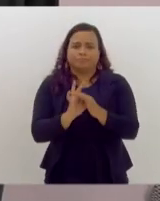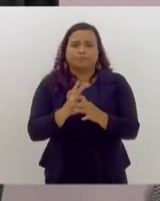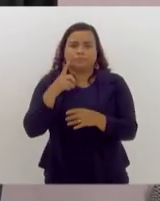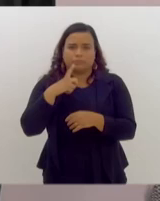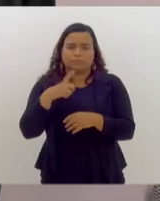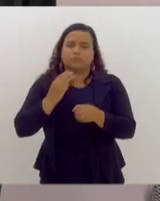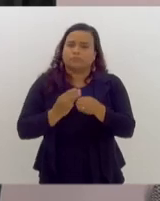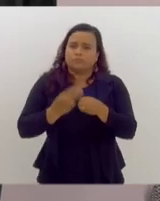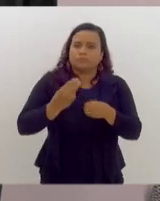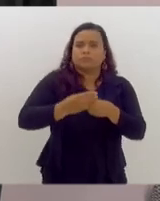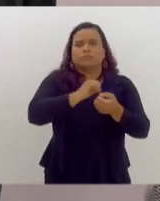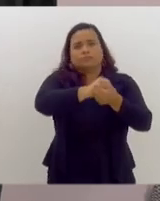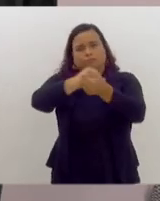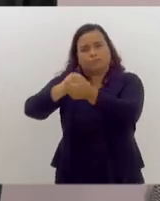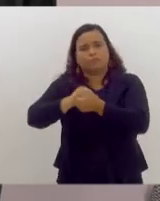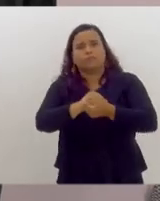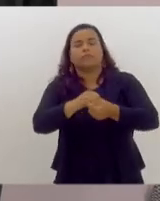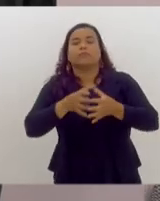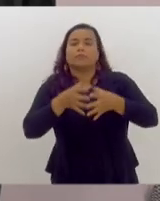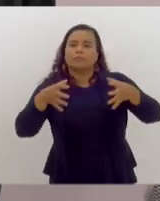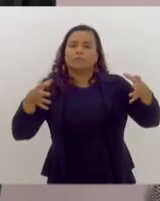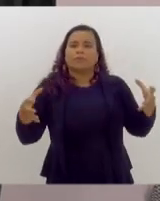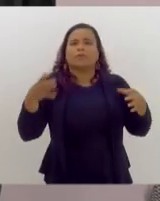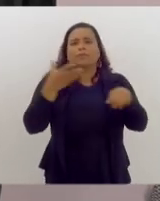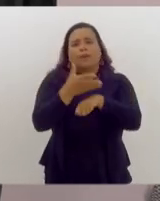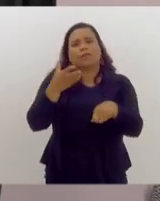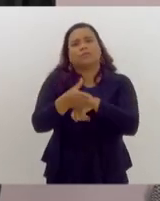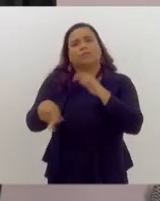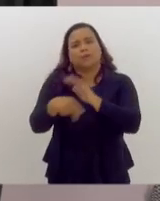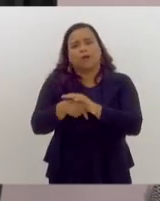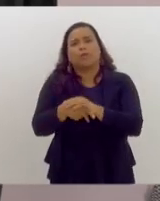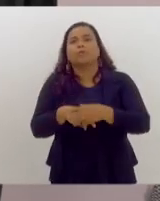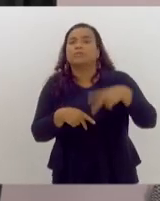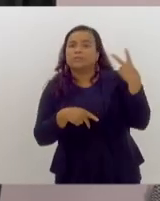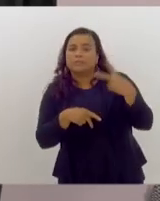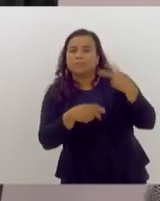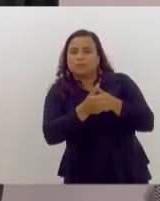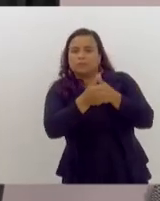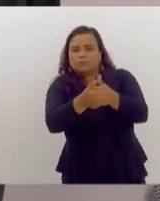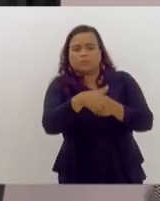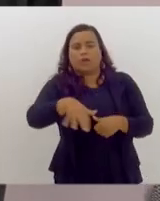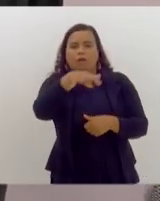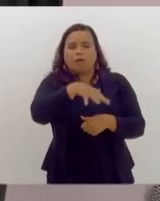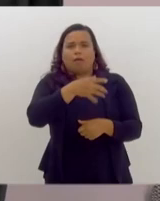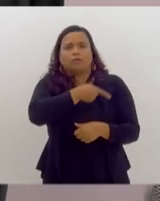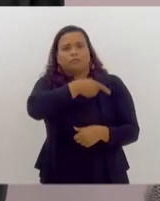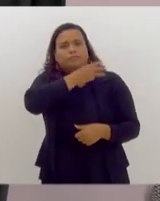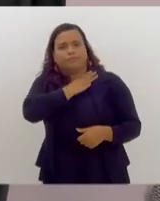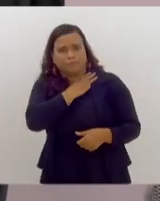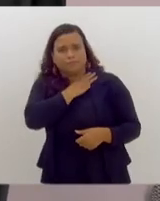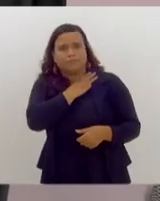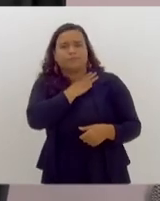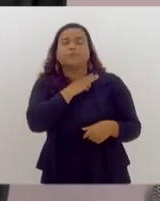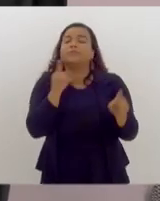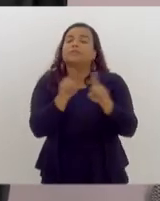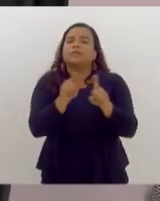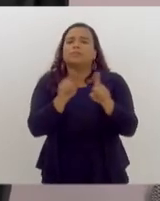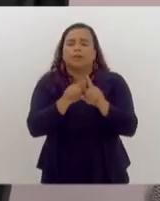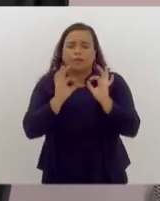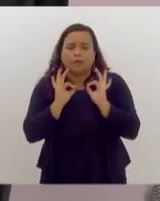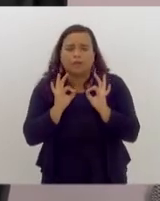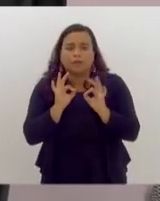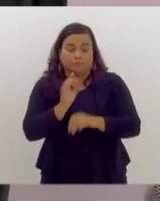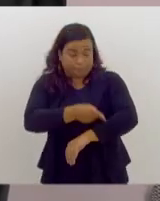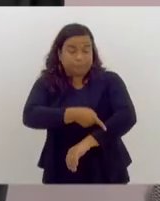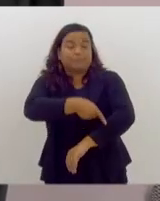aos municípios a ampliação da sua participação no segundo segmento do ensino fundamental, garantindo condições